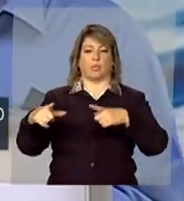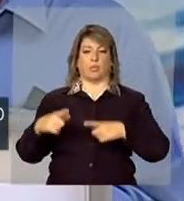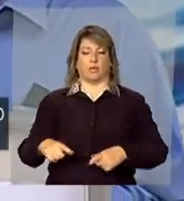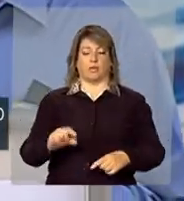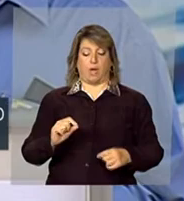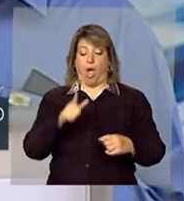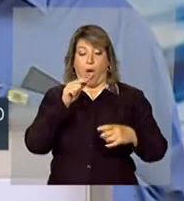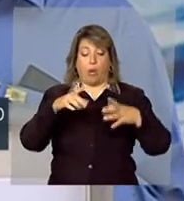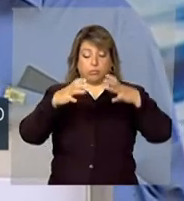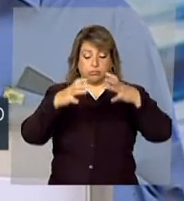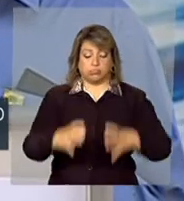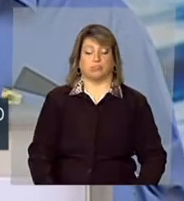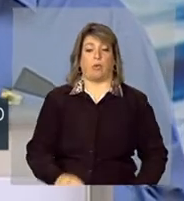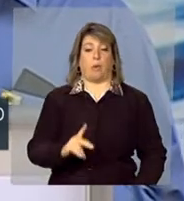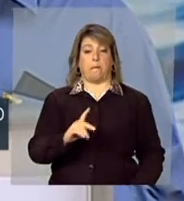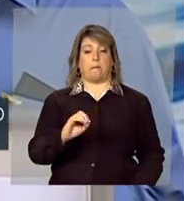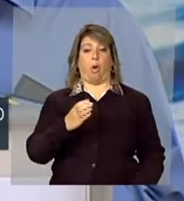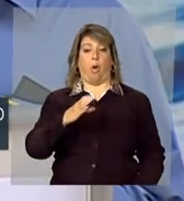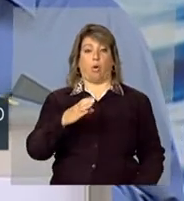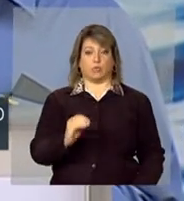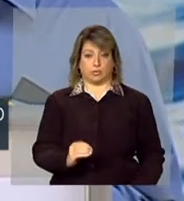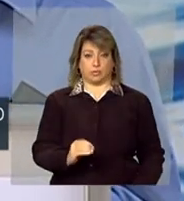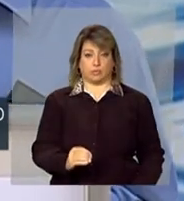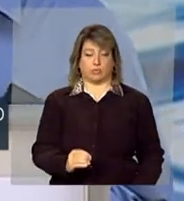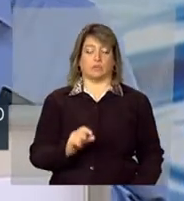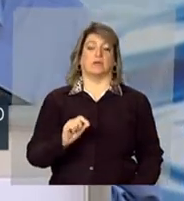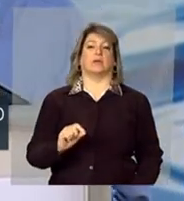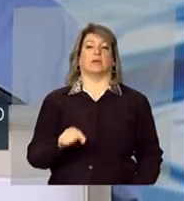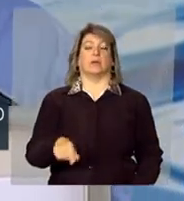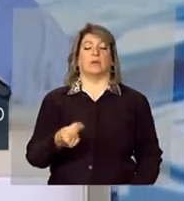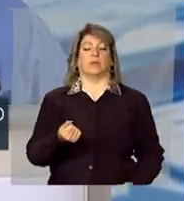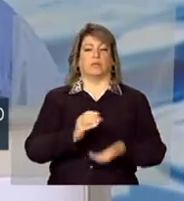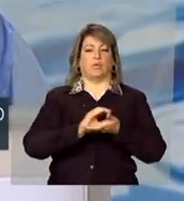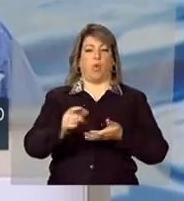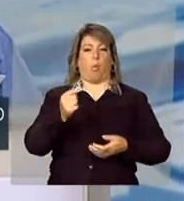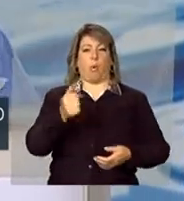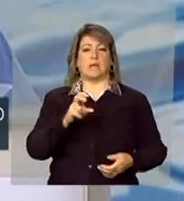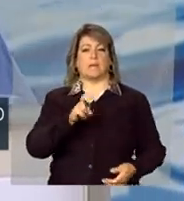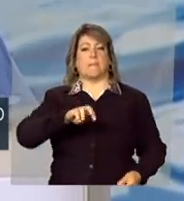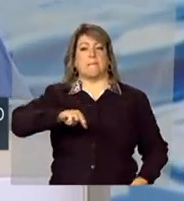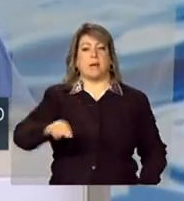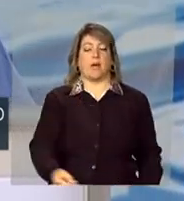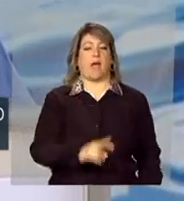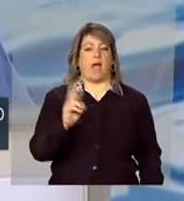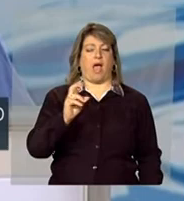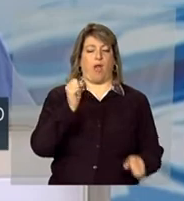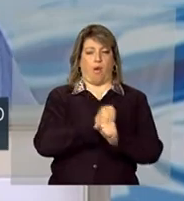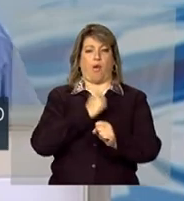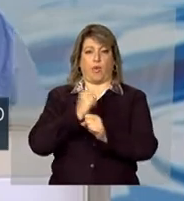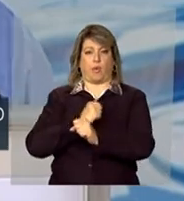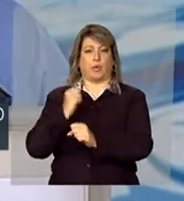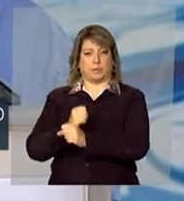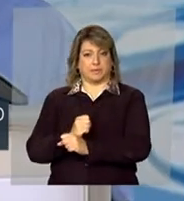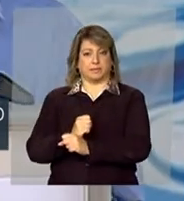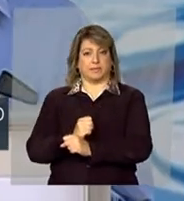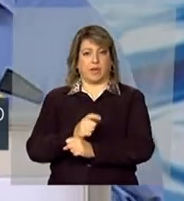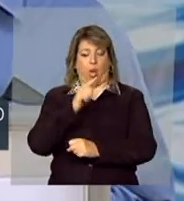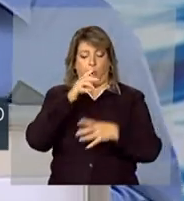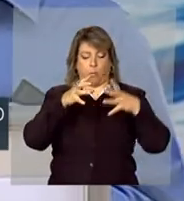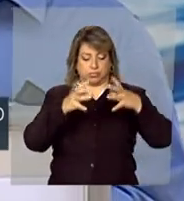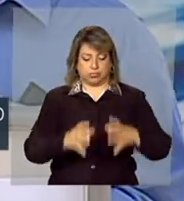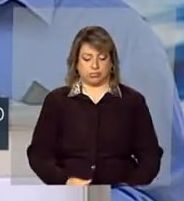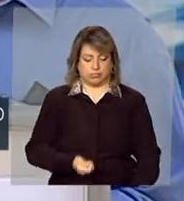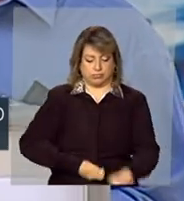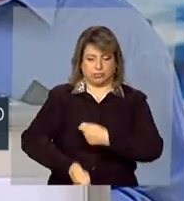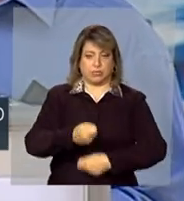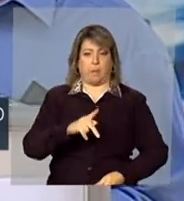anos. E para isso está investindo quase 5 milhões de reais. Através do